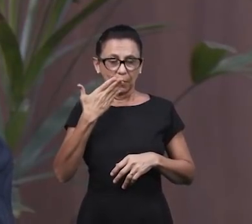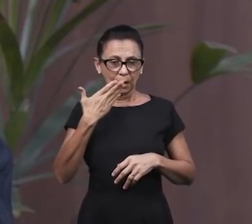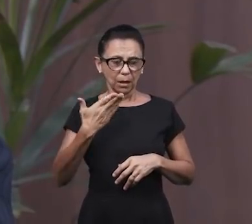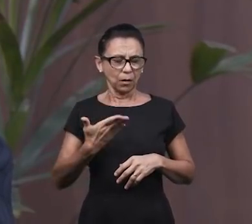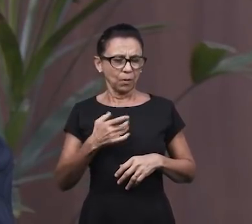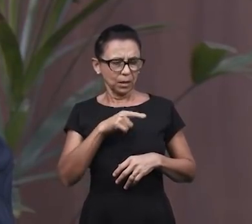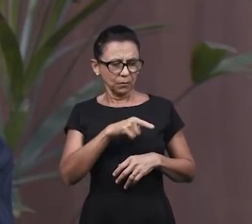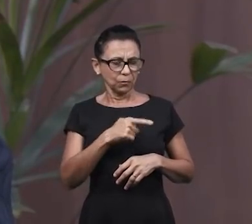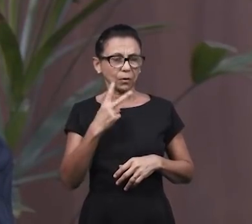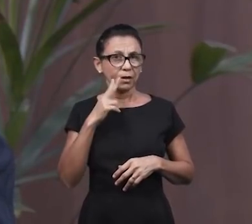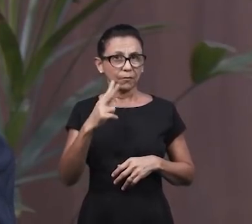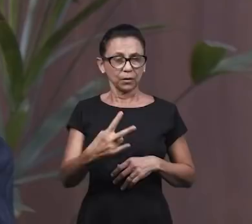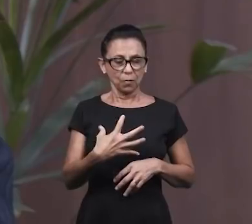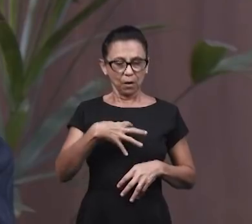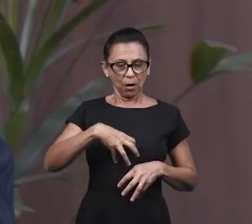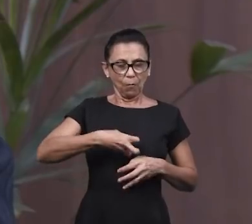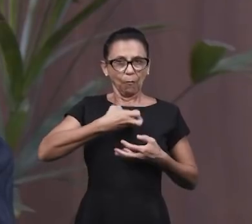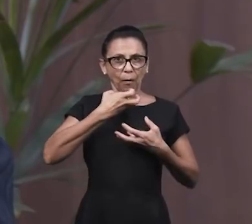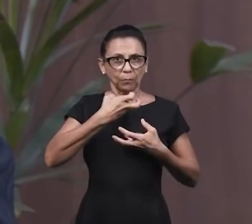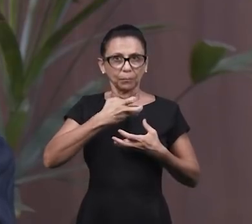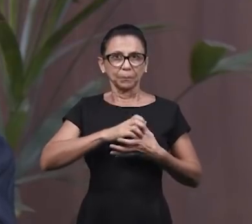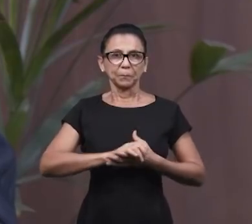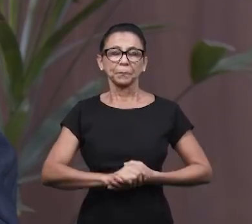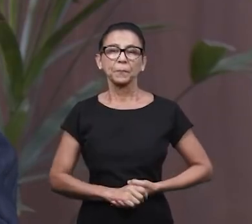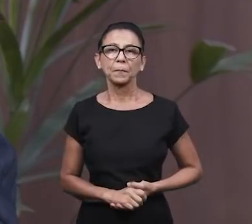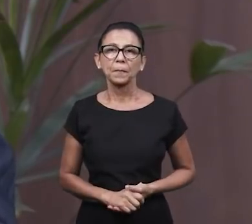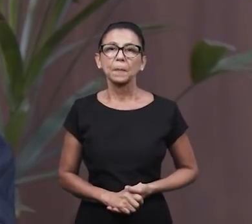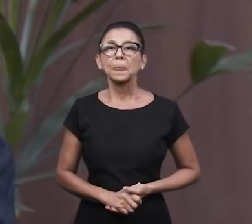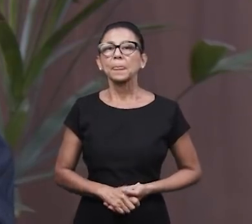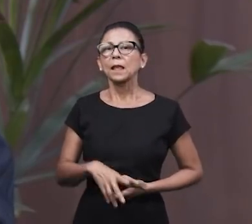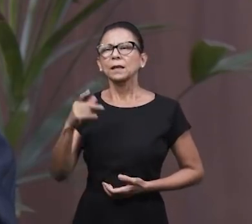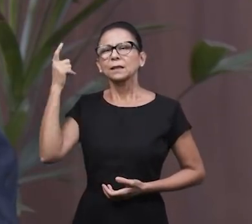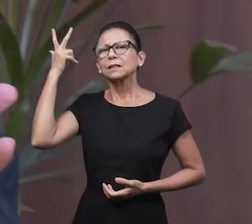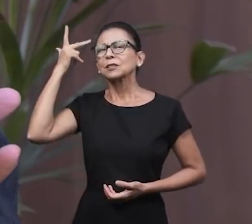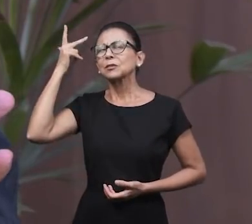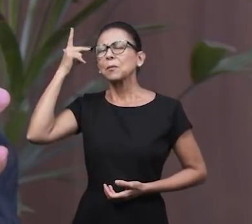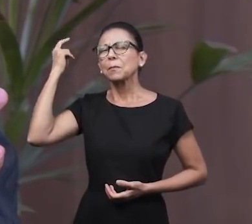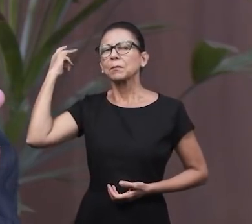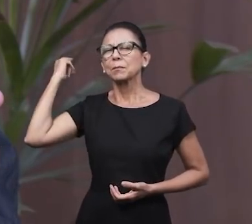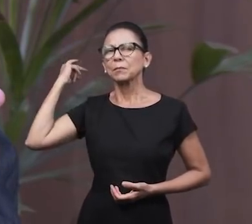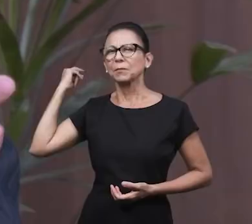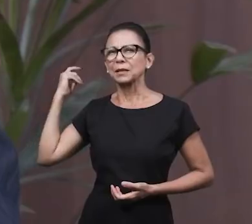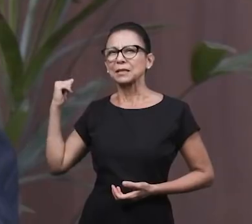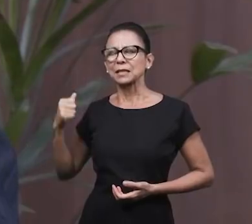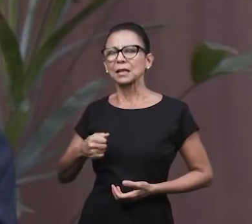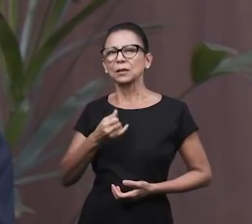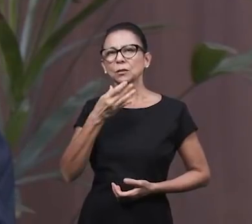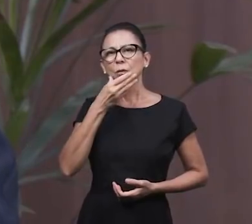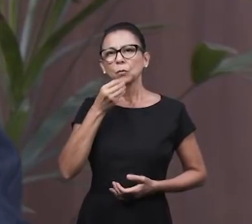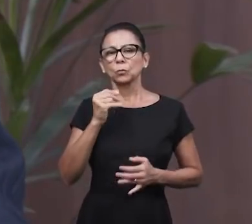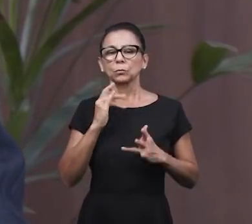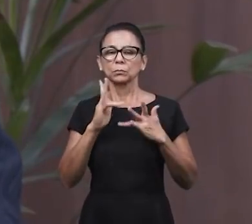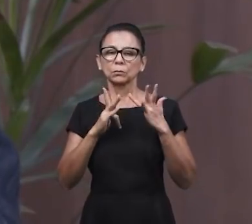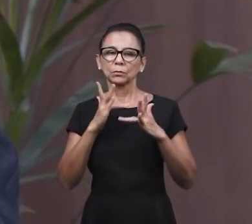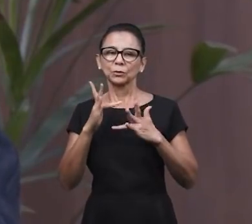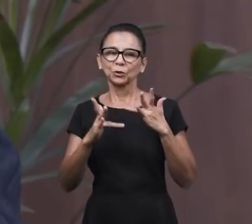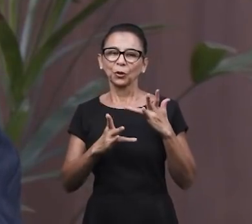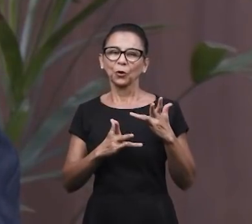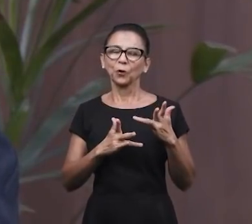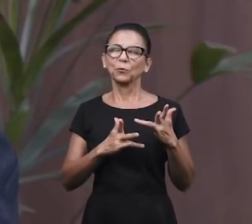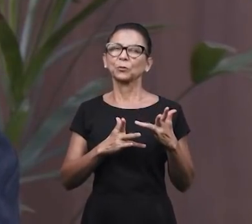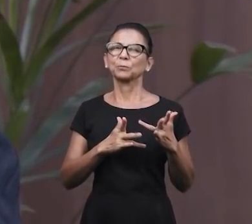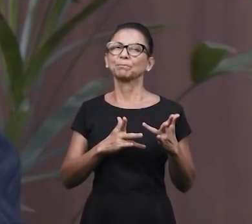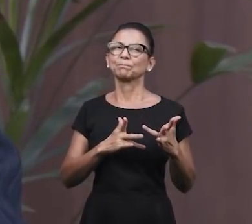casamento, o noivo fazer uma proposta de um enigma a ser decifrado. E ele, então, propôs esse